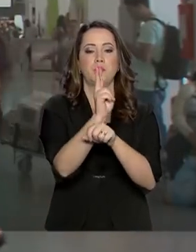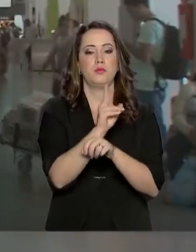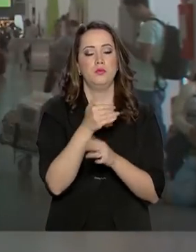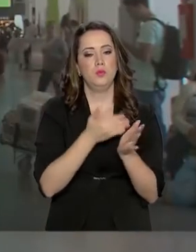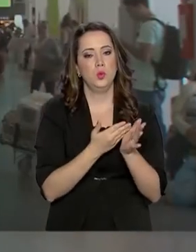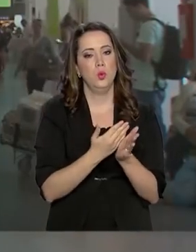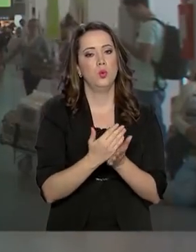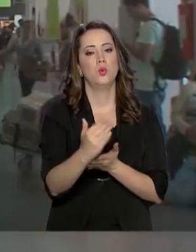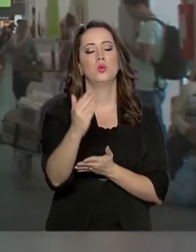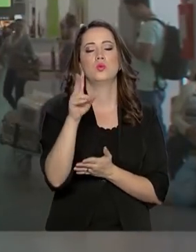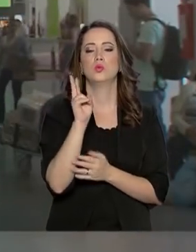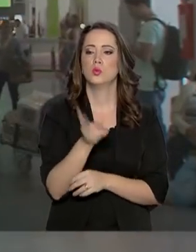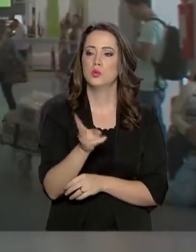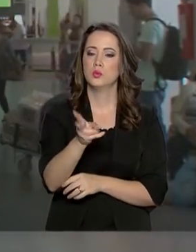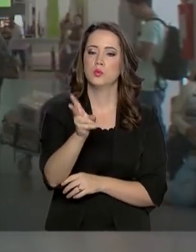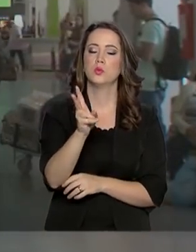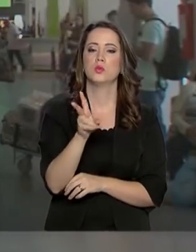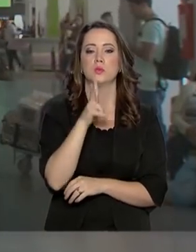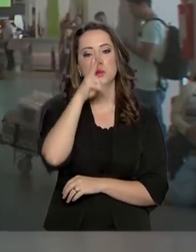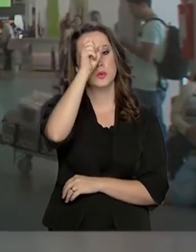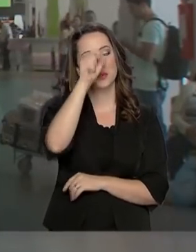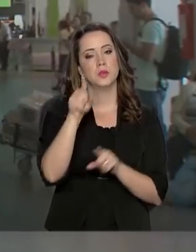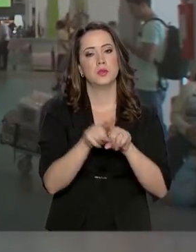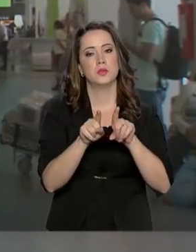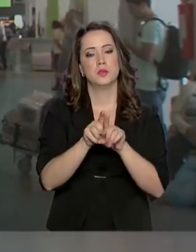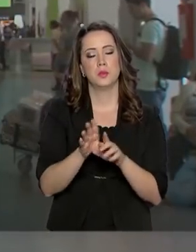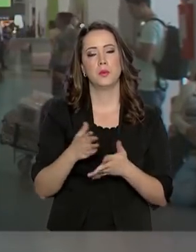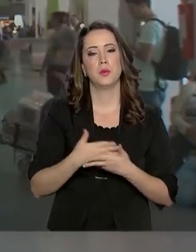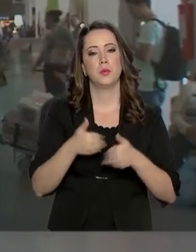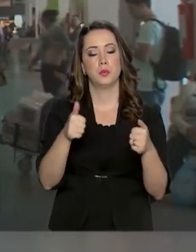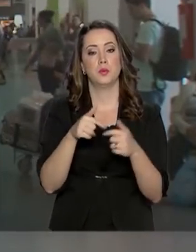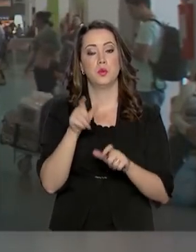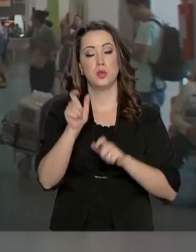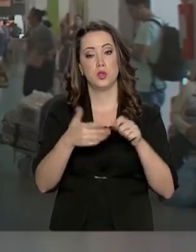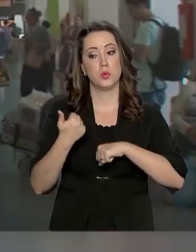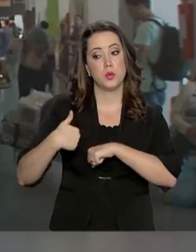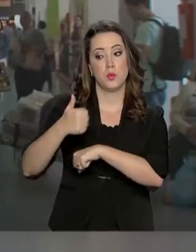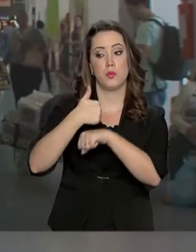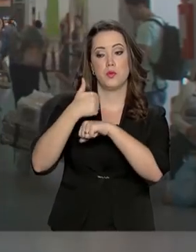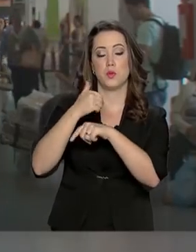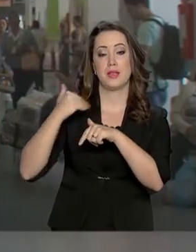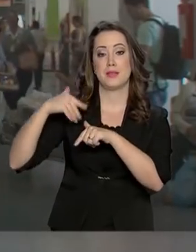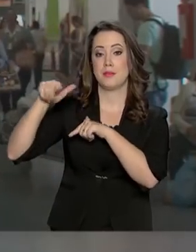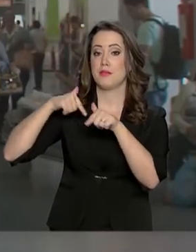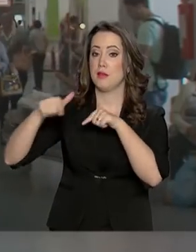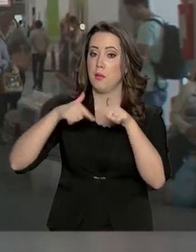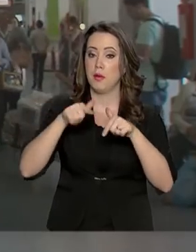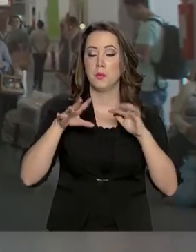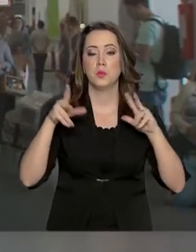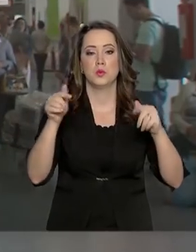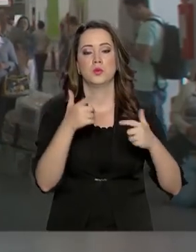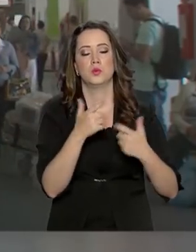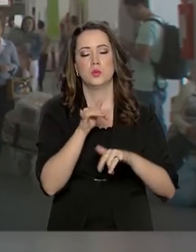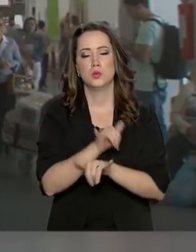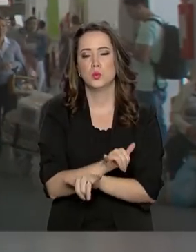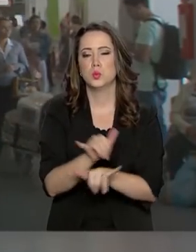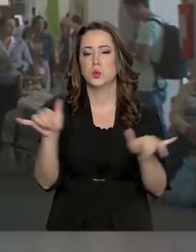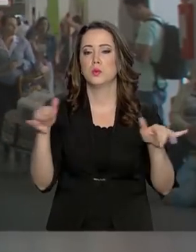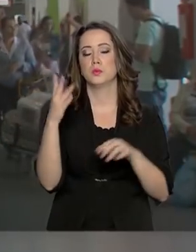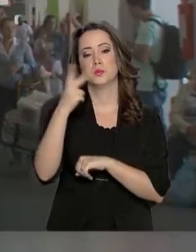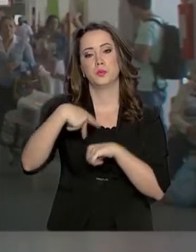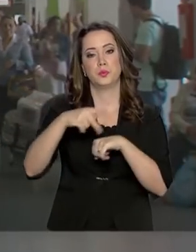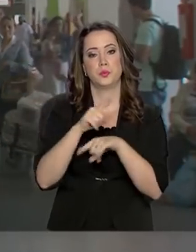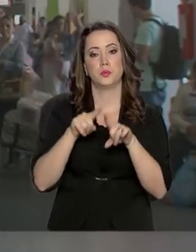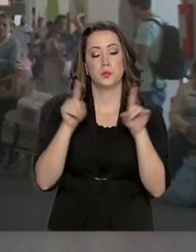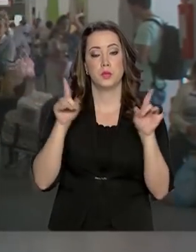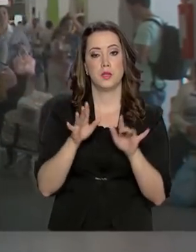carnaval continua intensificada e também tem reforço de profissionais nos aeroportos, em todos os aeroportos do país. Já as